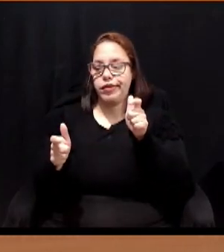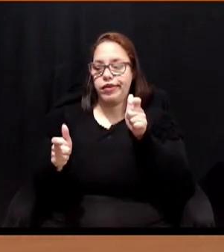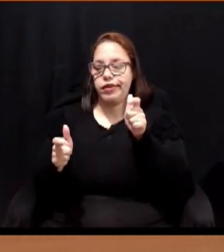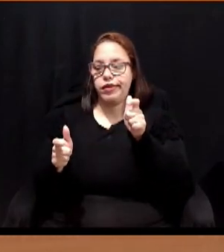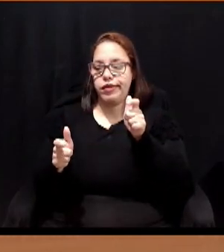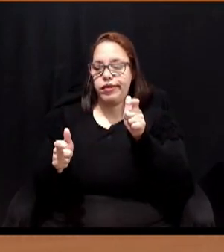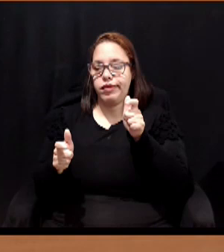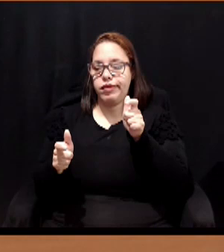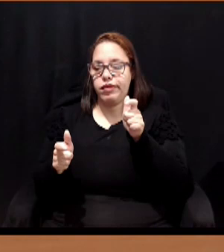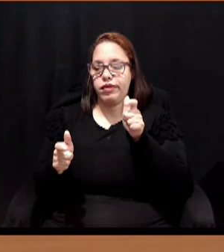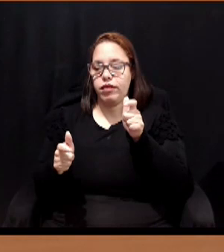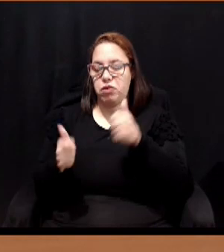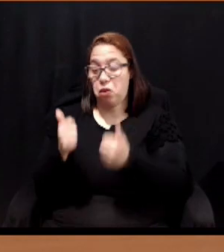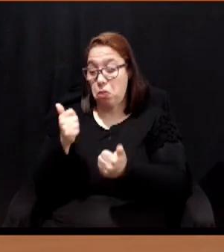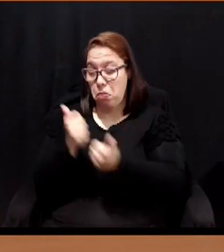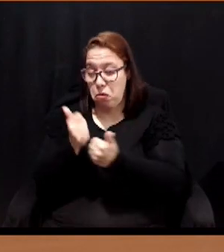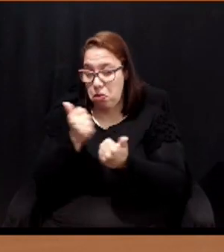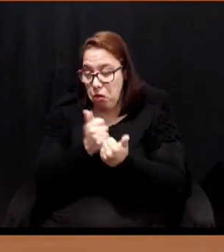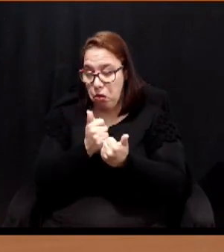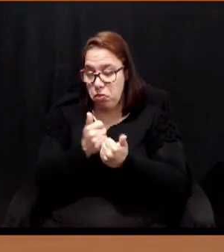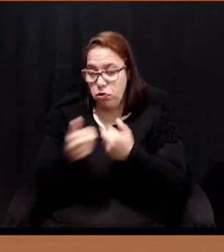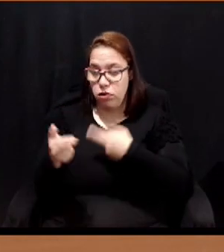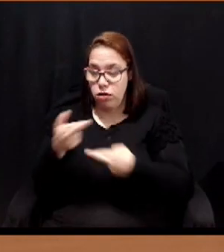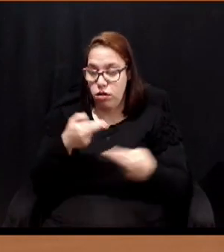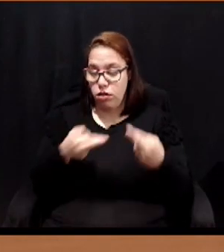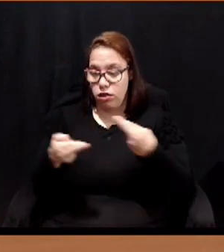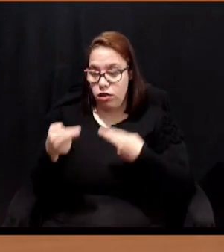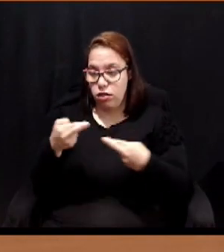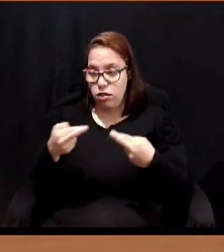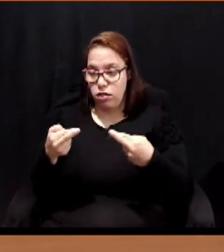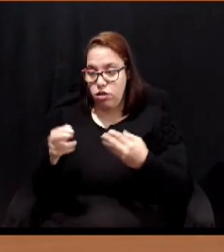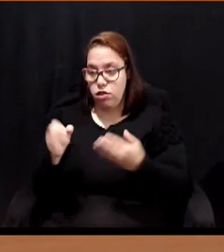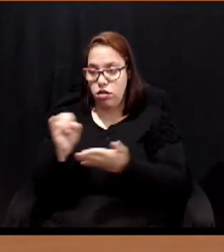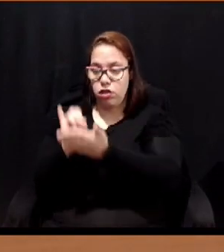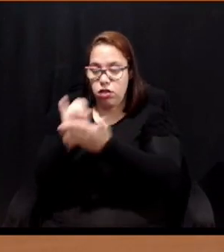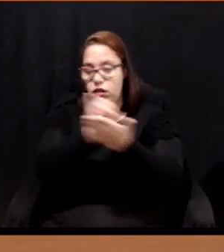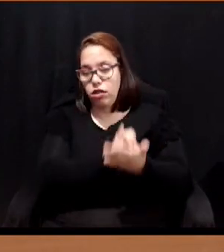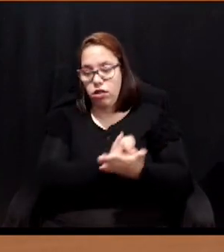nessas questões aí de relacionamento internacional.